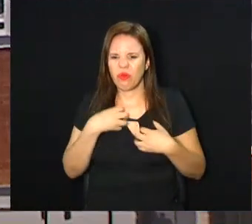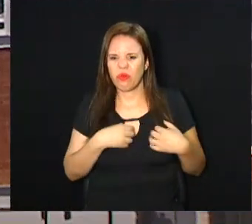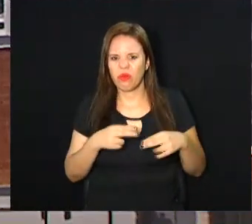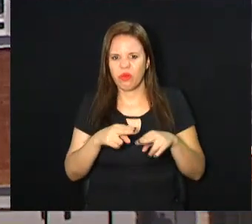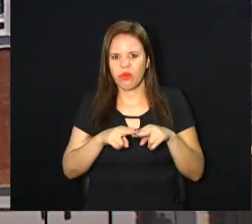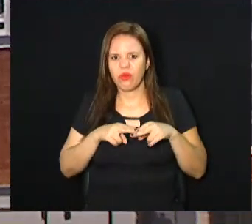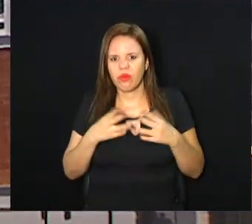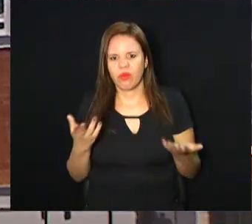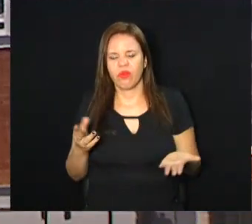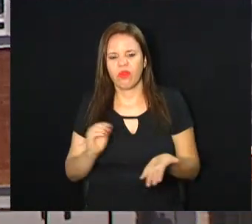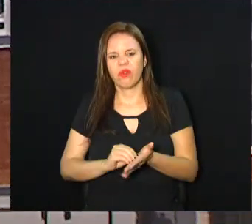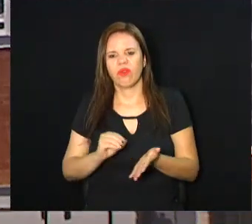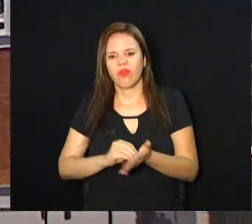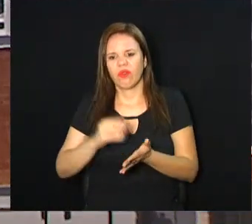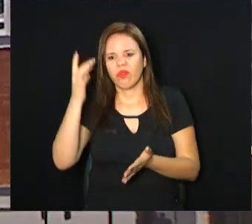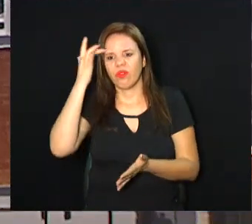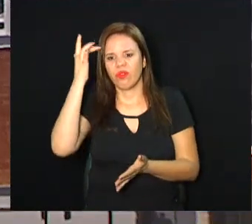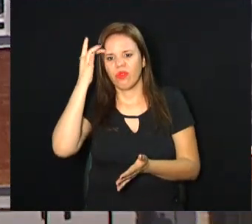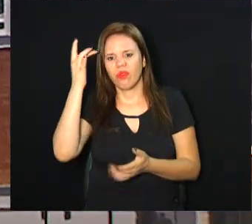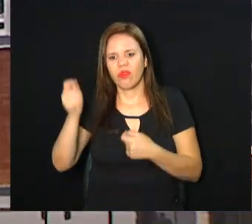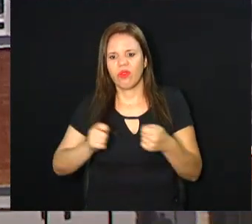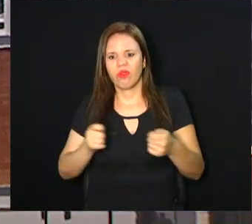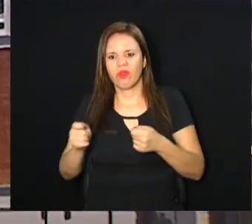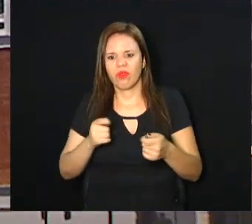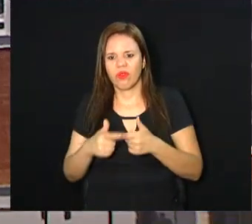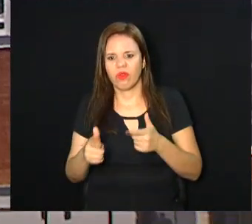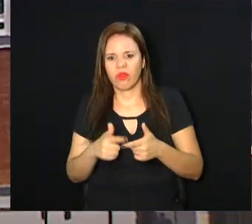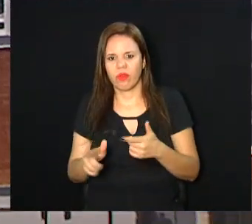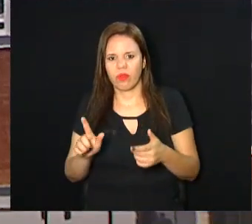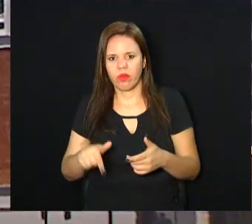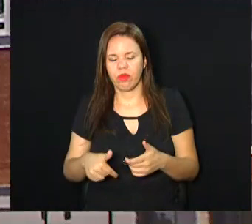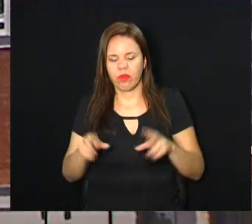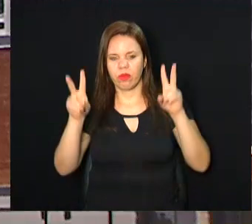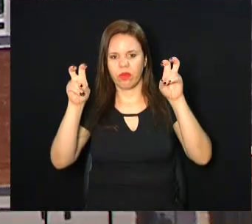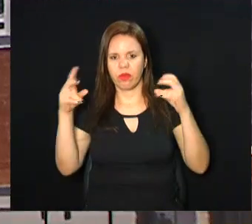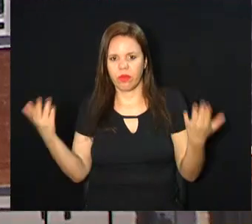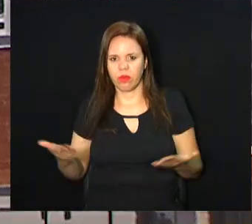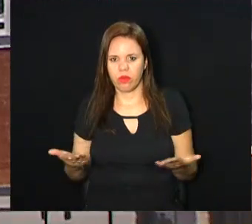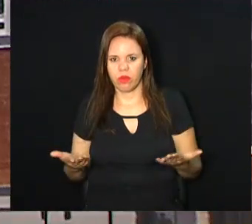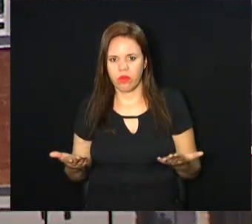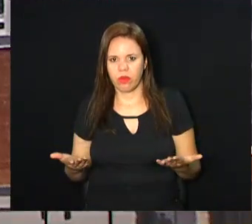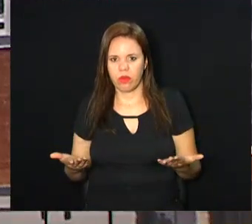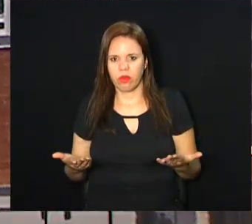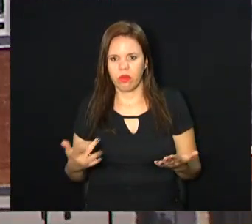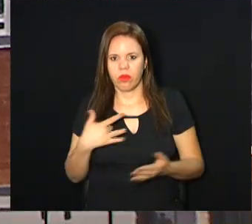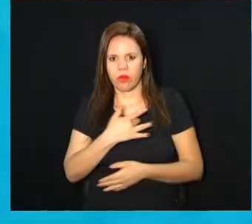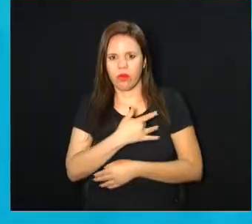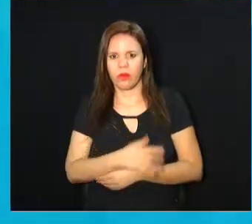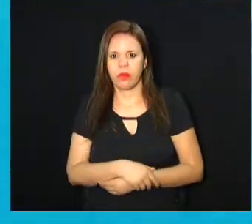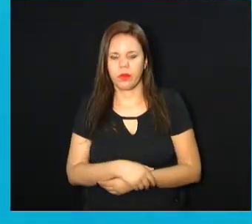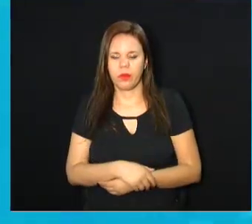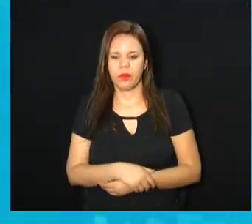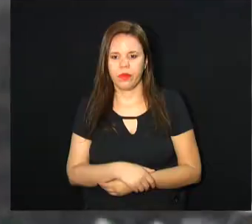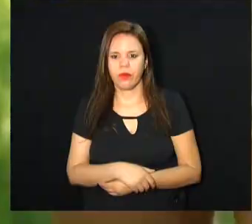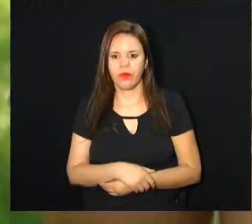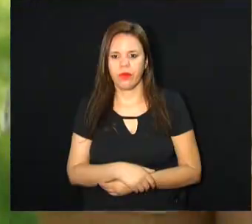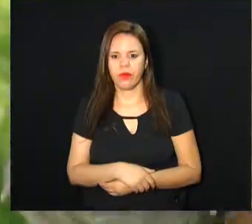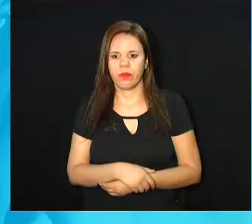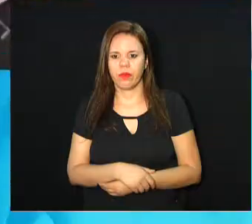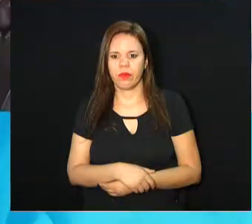da falta de maturidade em lidar com problemas. Este é o tema de hoje do Quadro de Saúde.